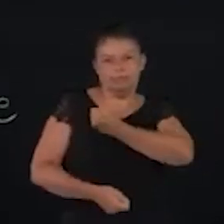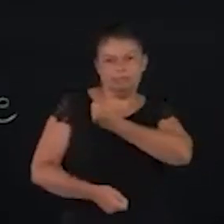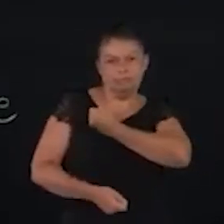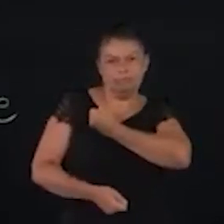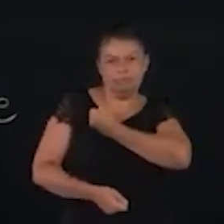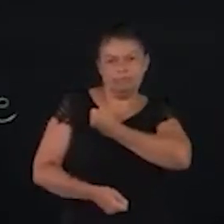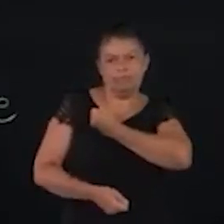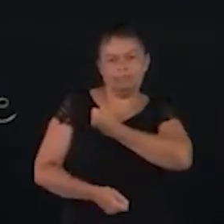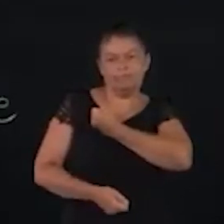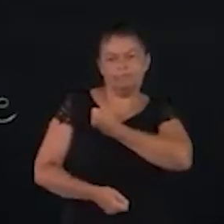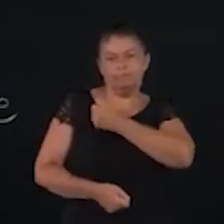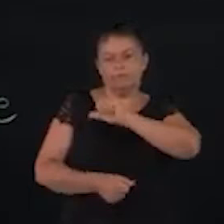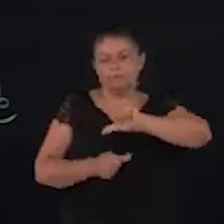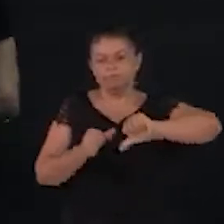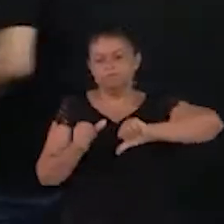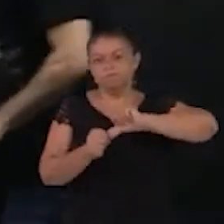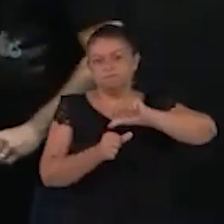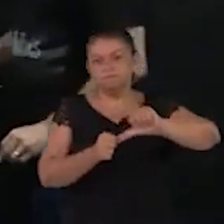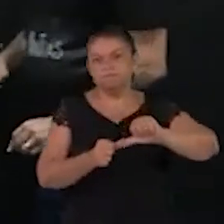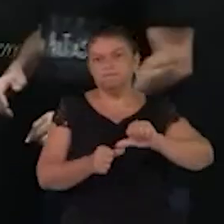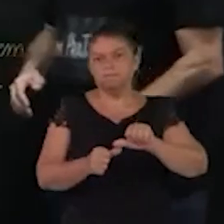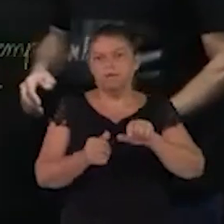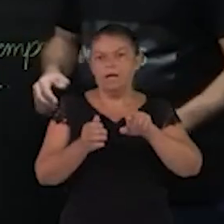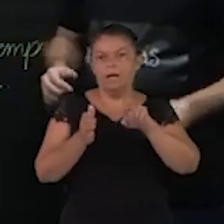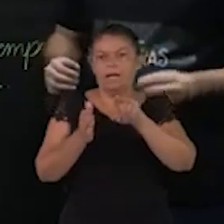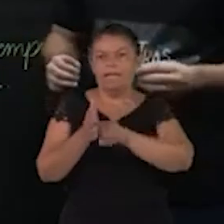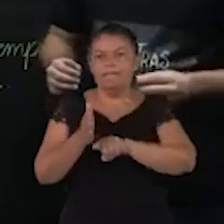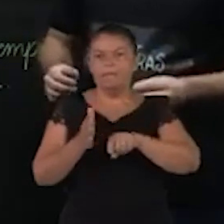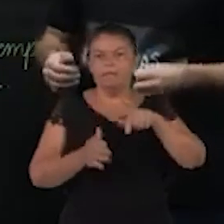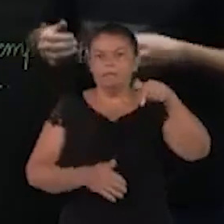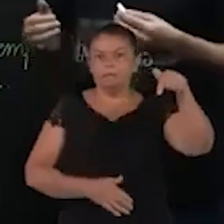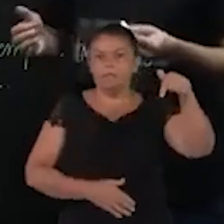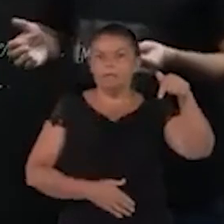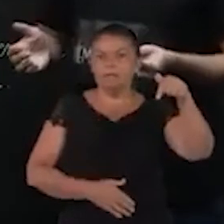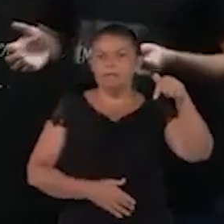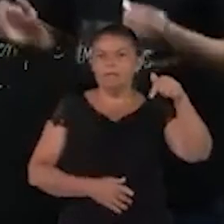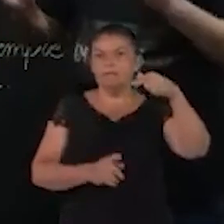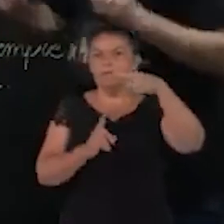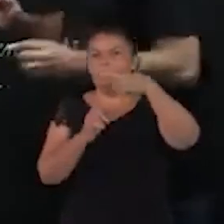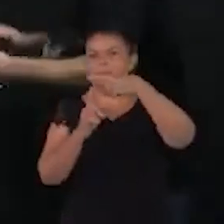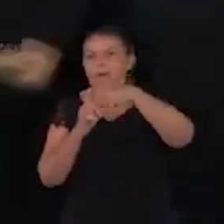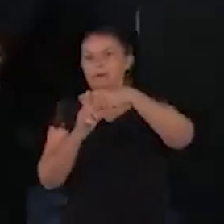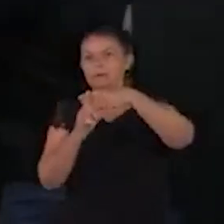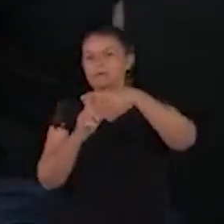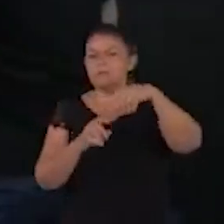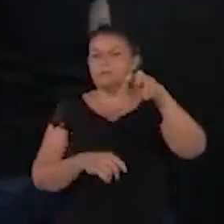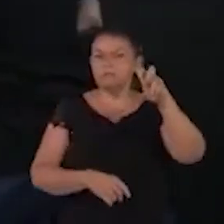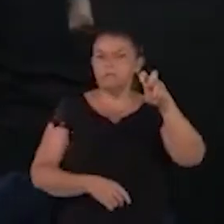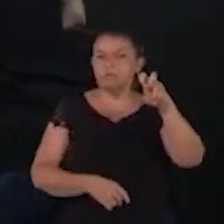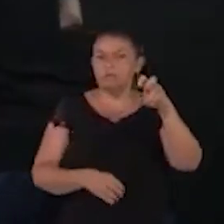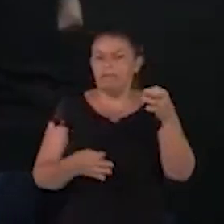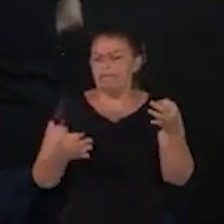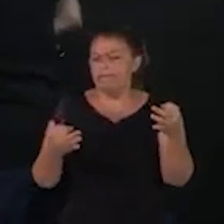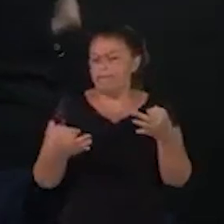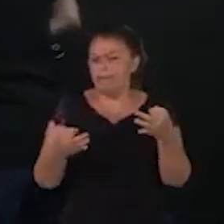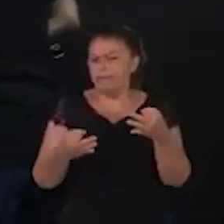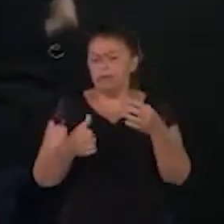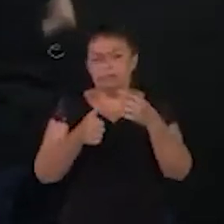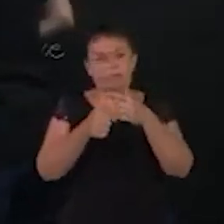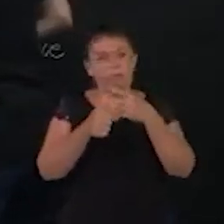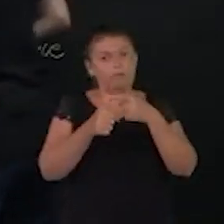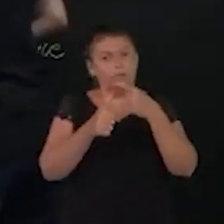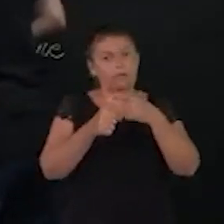tá? Então, eu vou ter menos 7 mais com mais 5. Perfeito. No